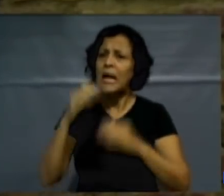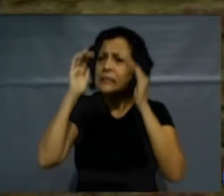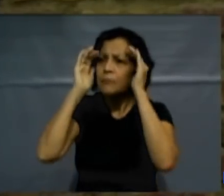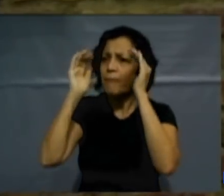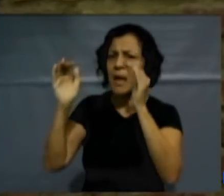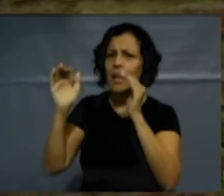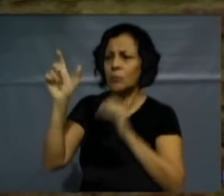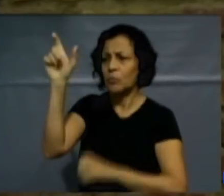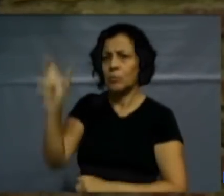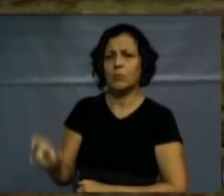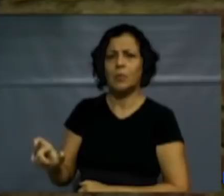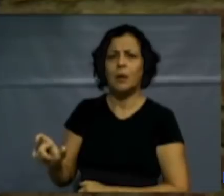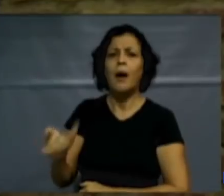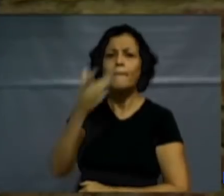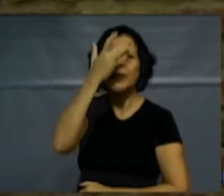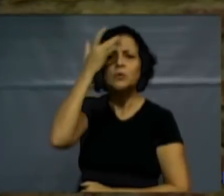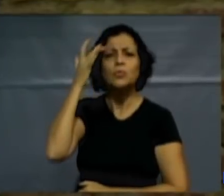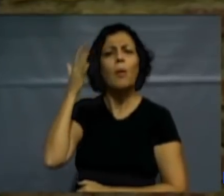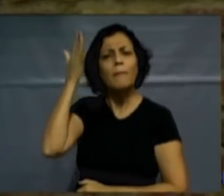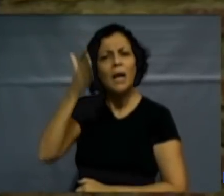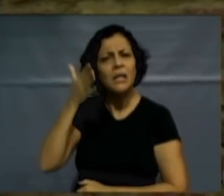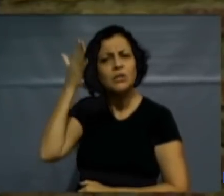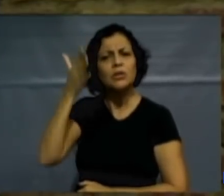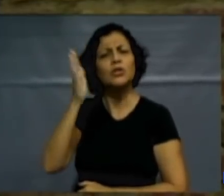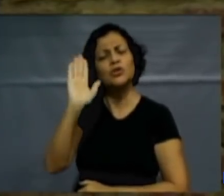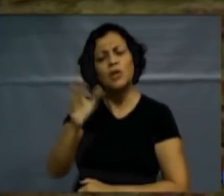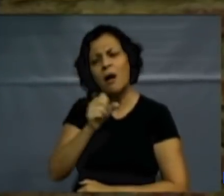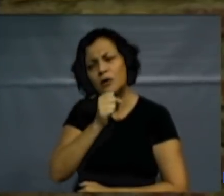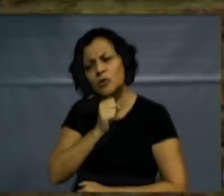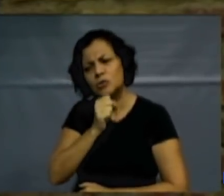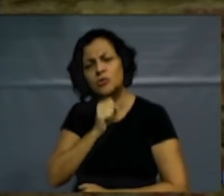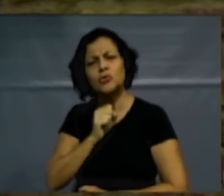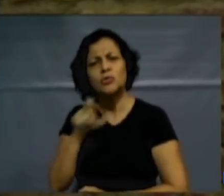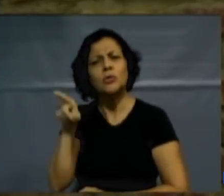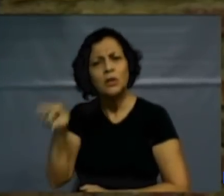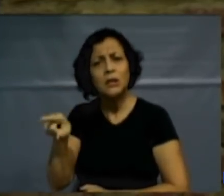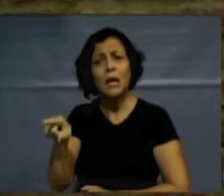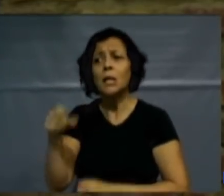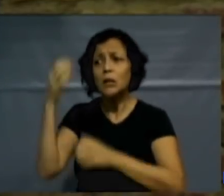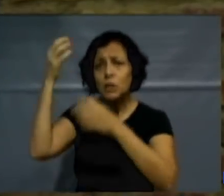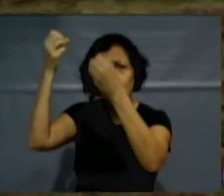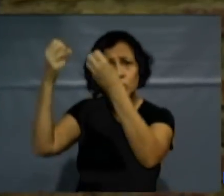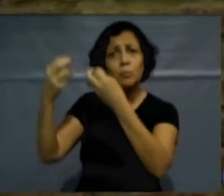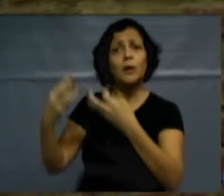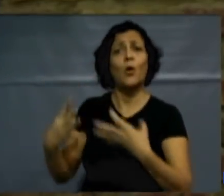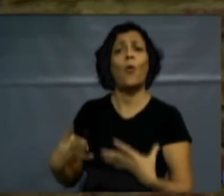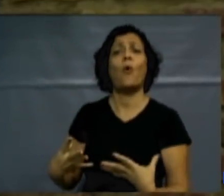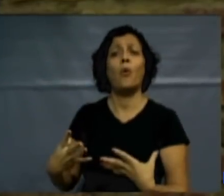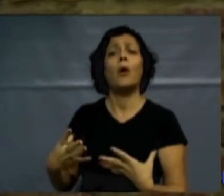vi aquilo e a gente formulando esse estudo, eu falei, gente, tem totalmente a ver com essa situação de Paulo.